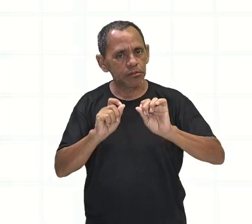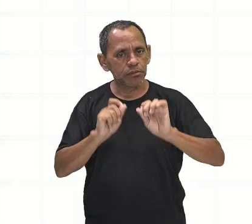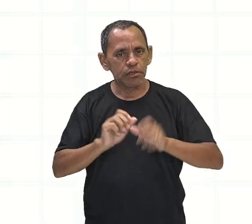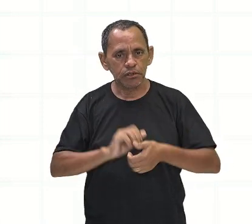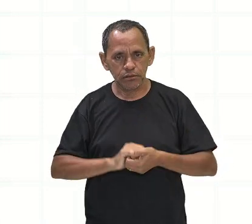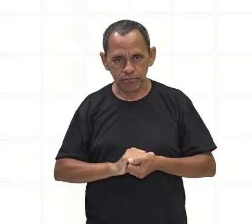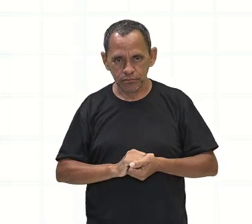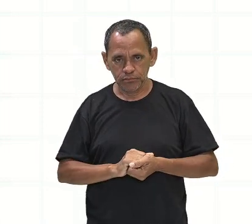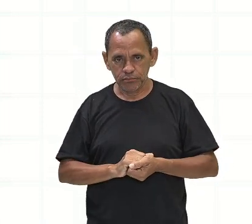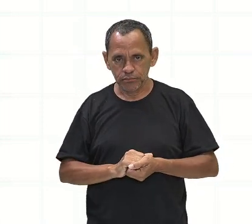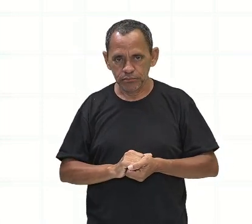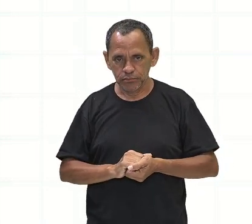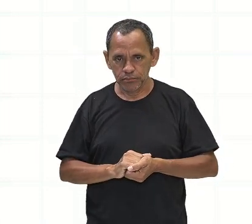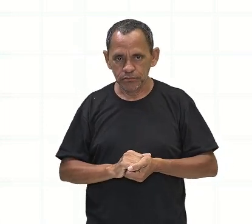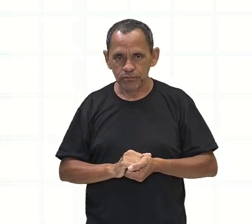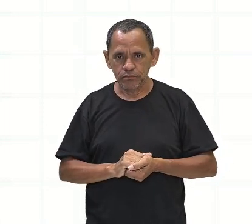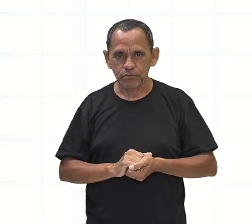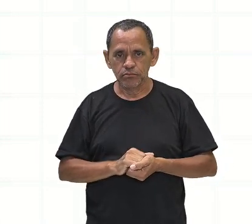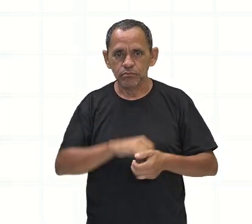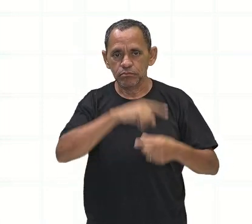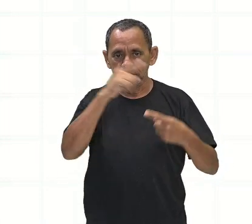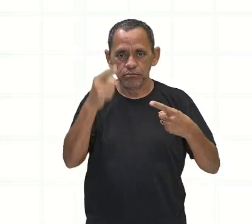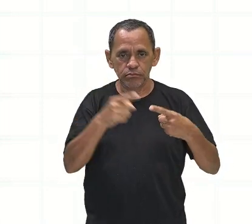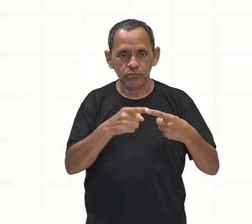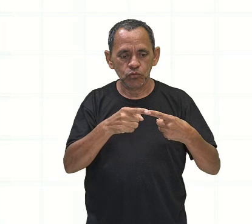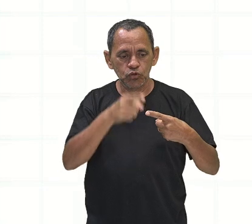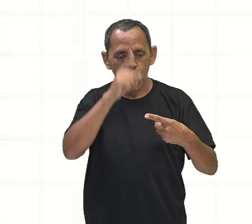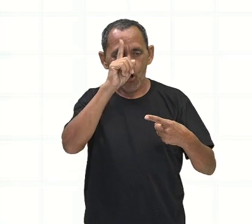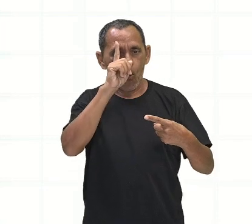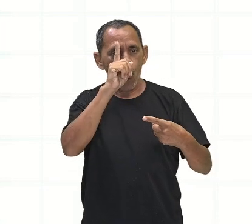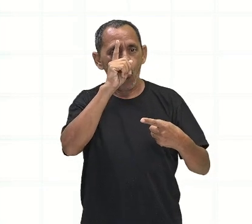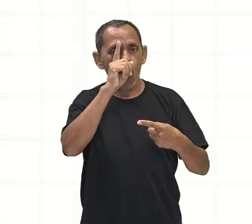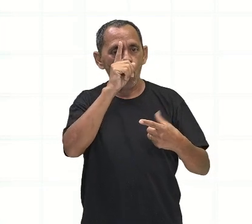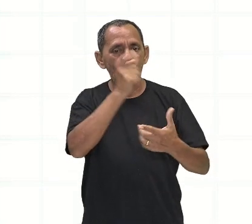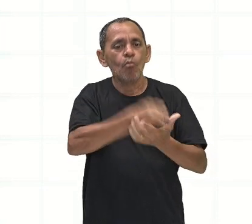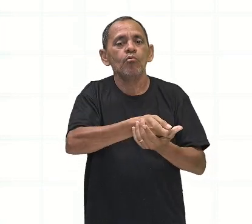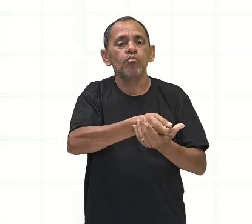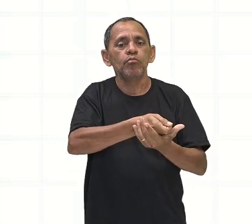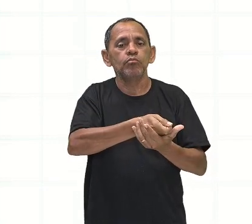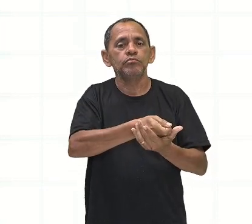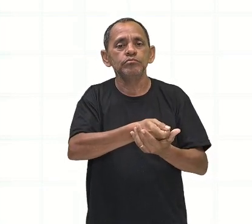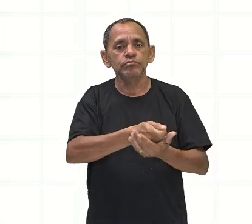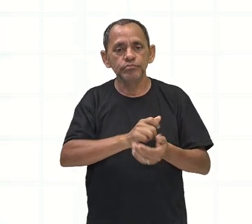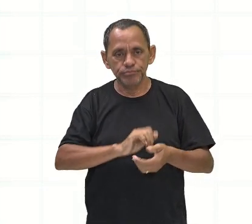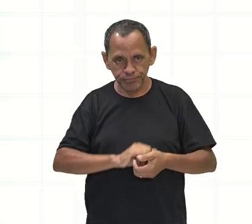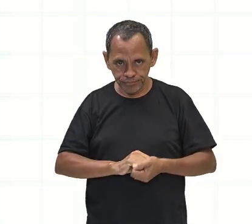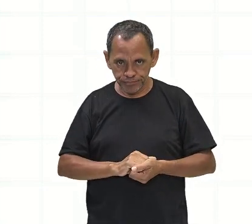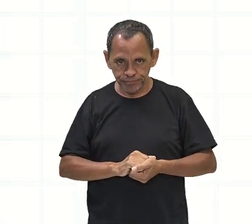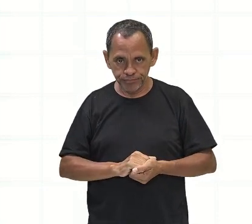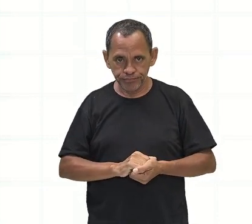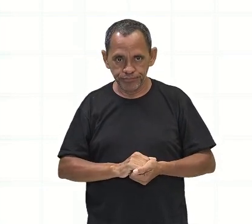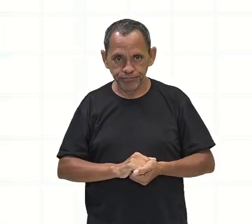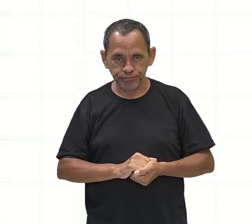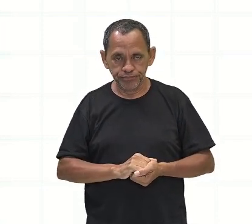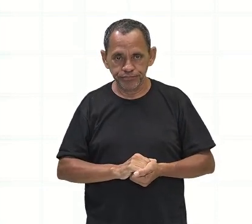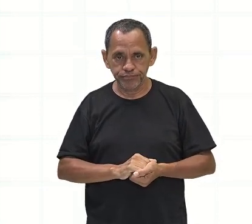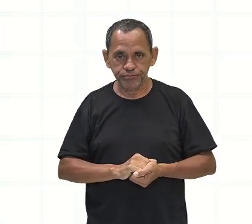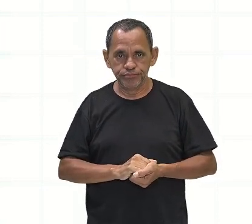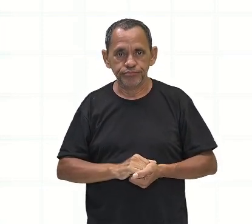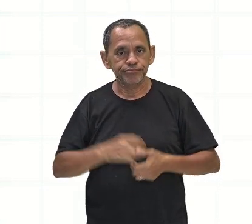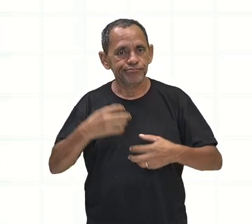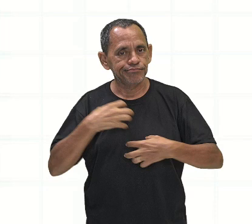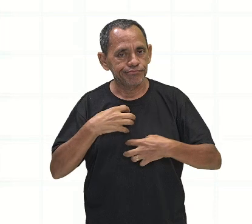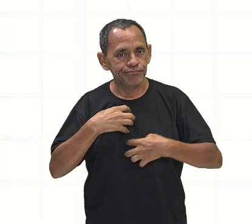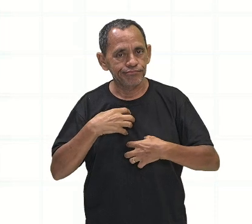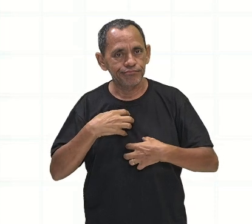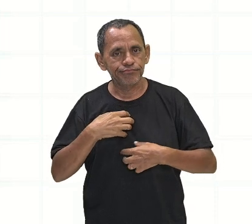mais para a questão da obrigatoriedade e a segunda, da necessidade. Esse é o sentido que o modalizador traz para a gente,